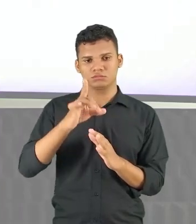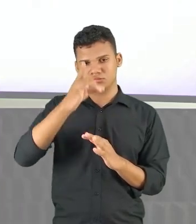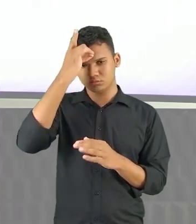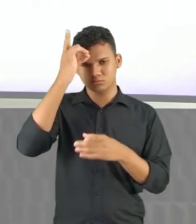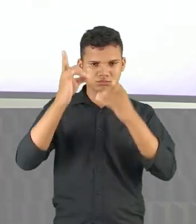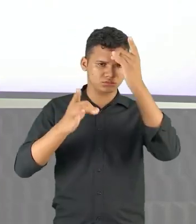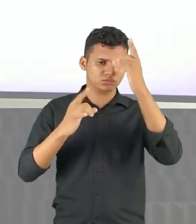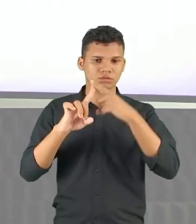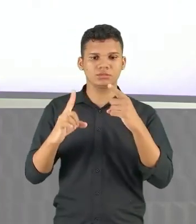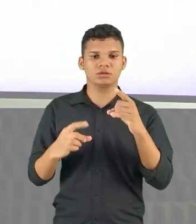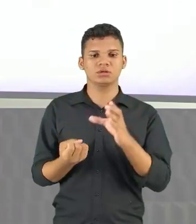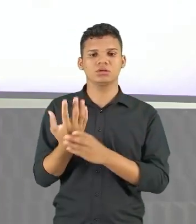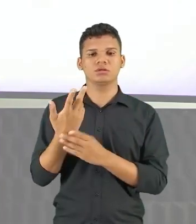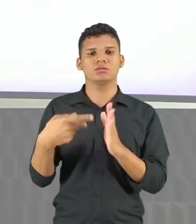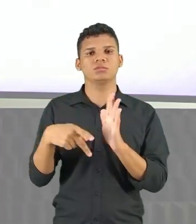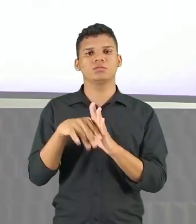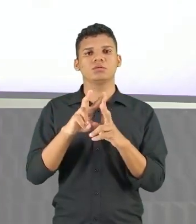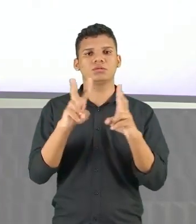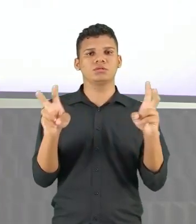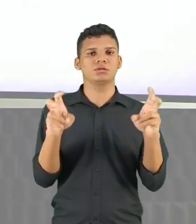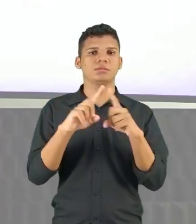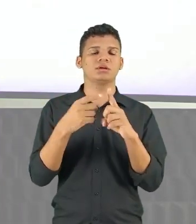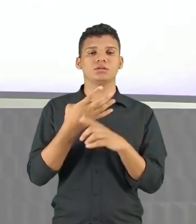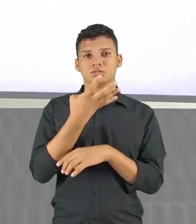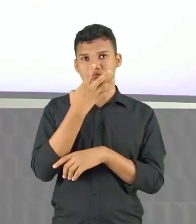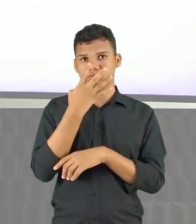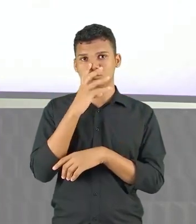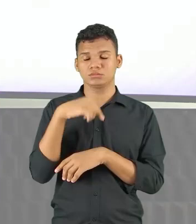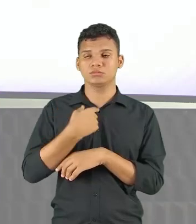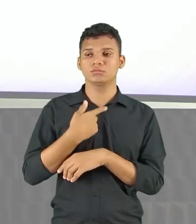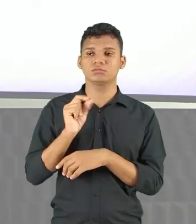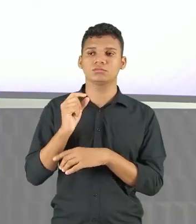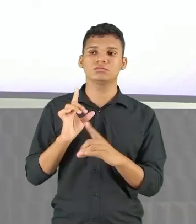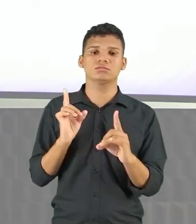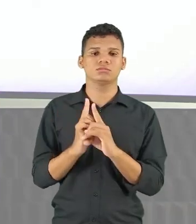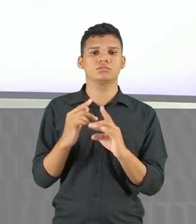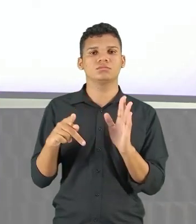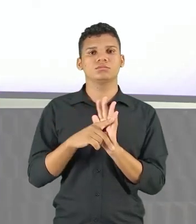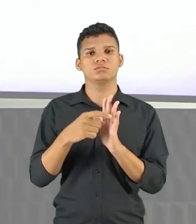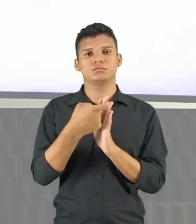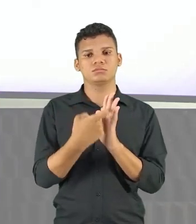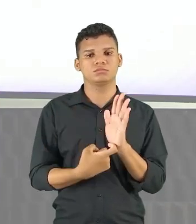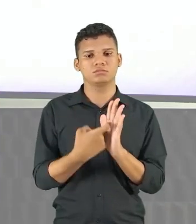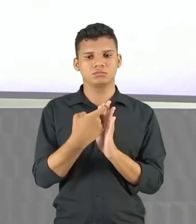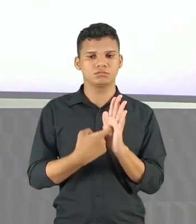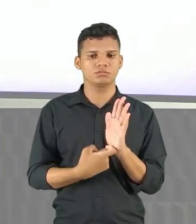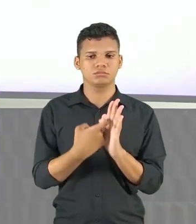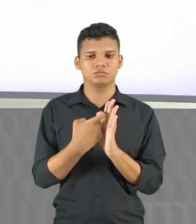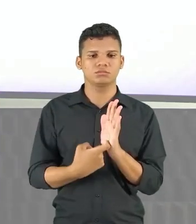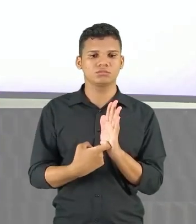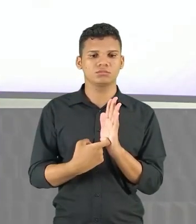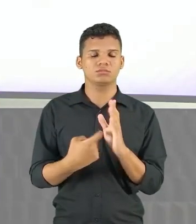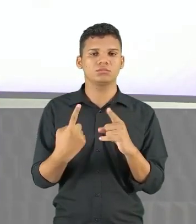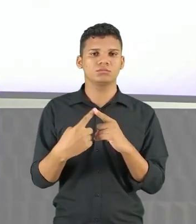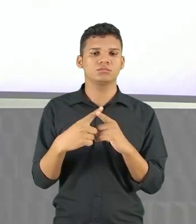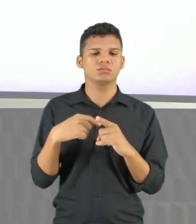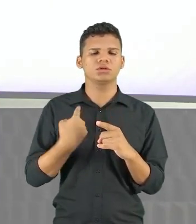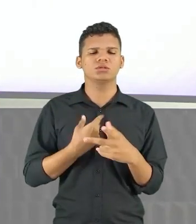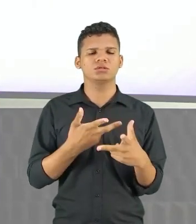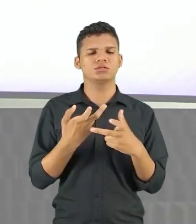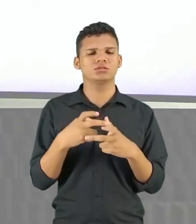a progressão do tema. Então é bem interessante a gente ver isso, porque no texto a gente tem os recursos linguísticos que eles